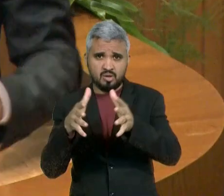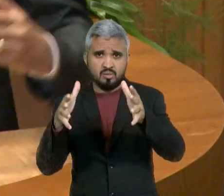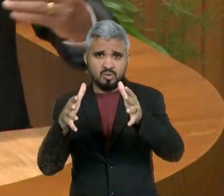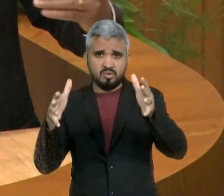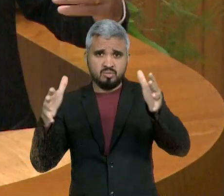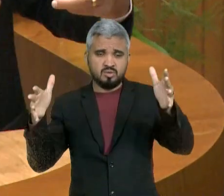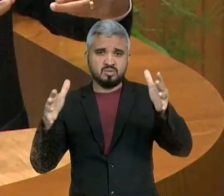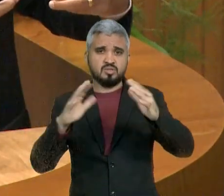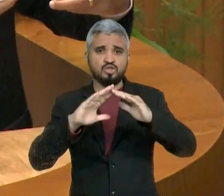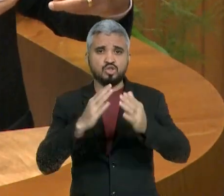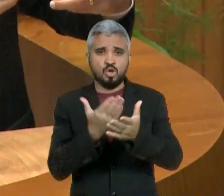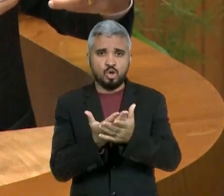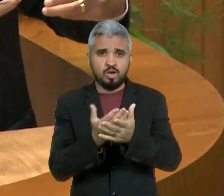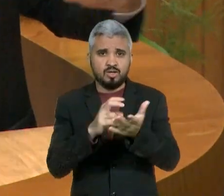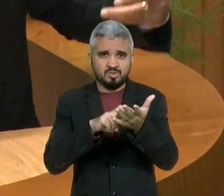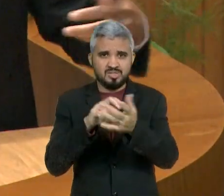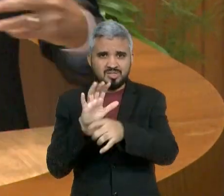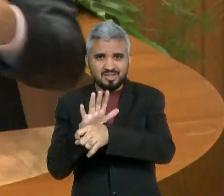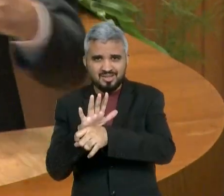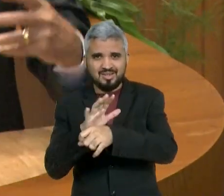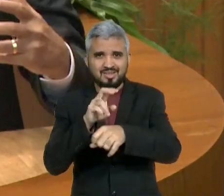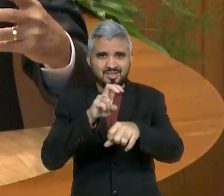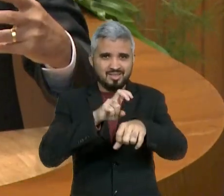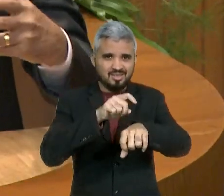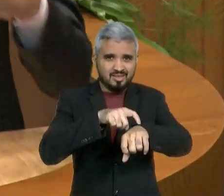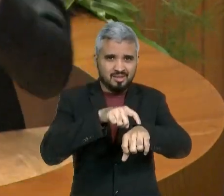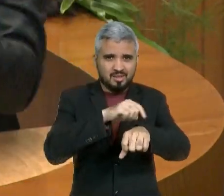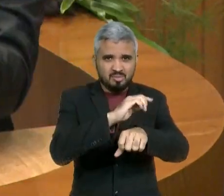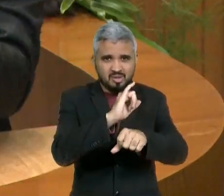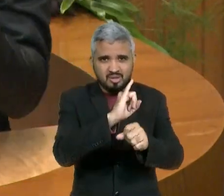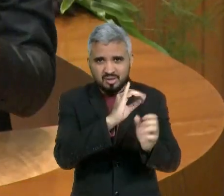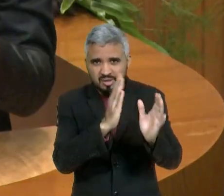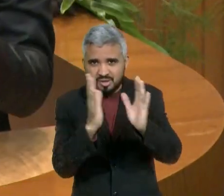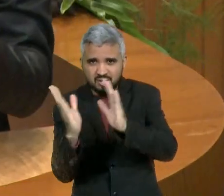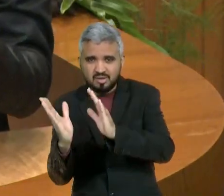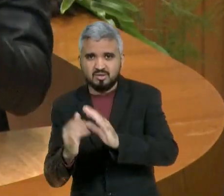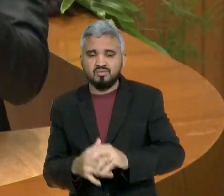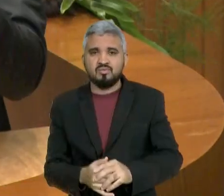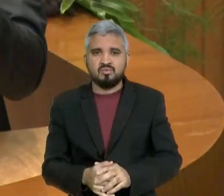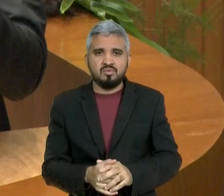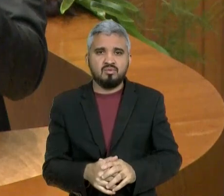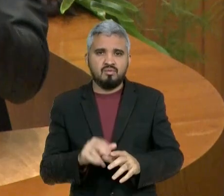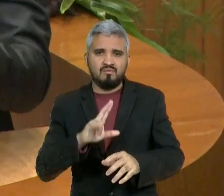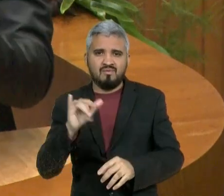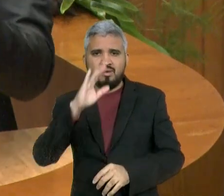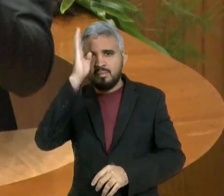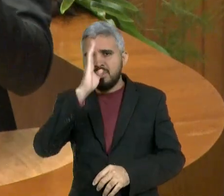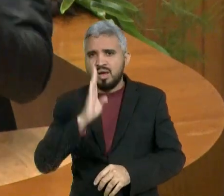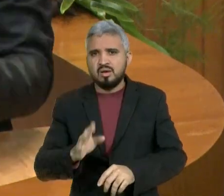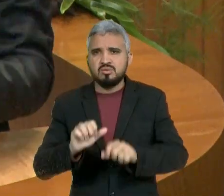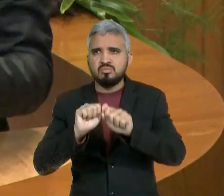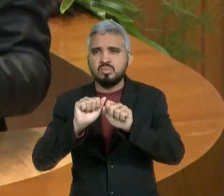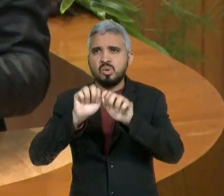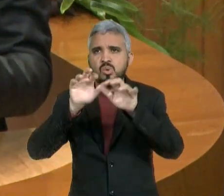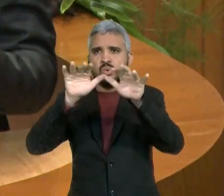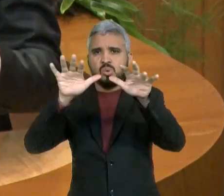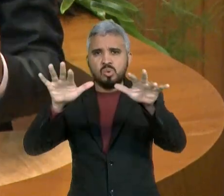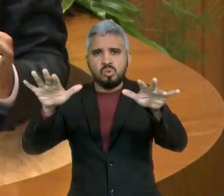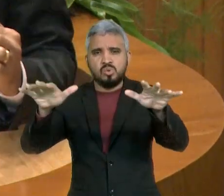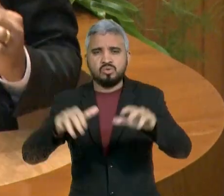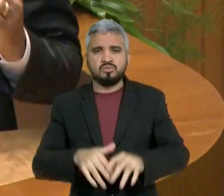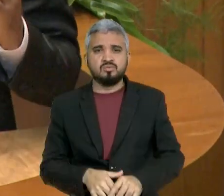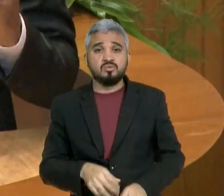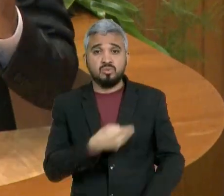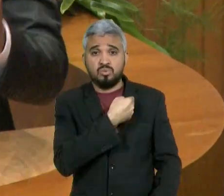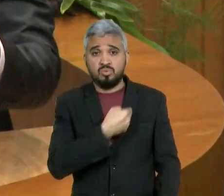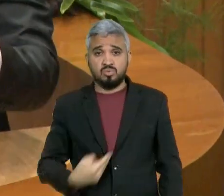Brasil, isso vai refletir em todo o Brasil, porque isso vai ser uma relação, um programa do governo federal,